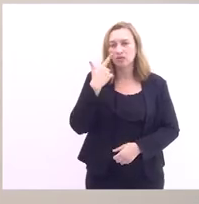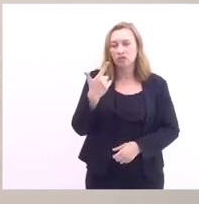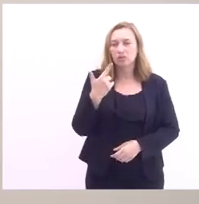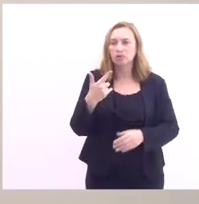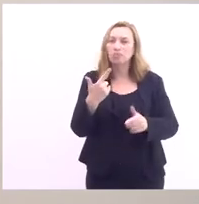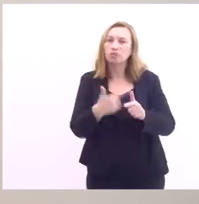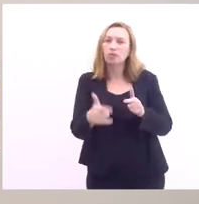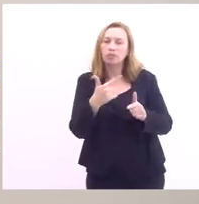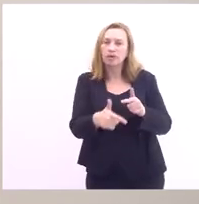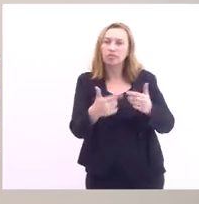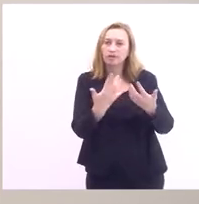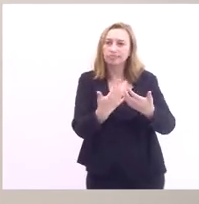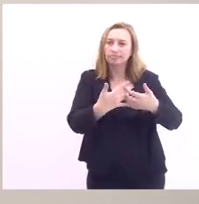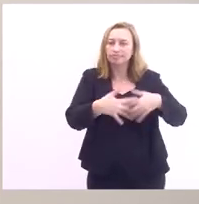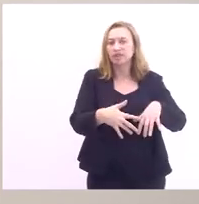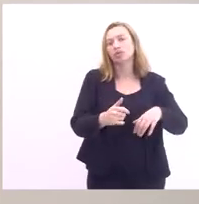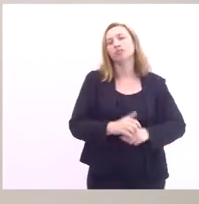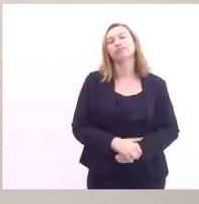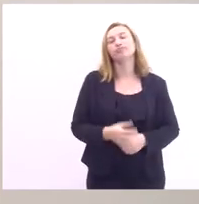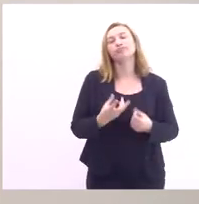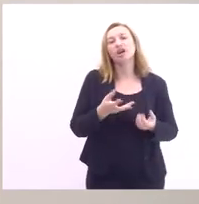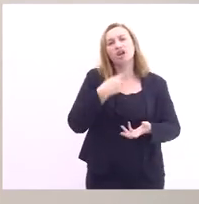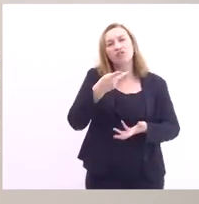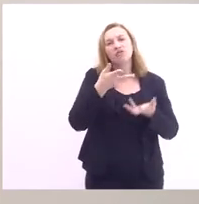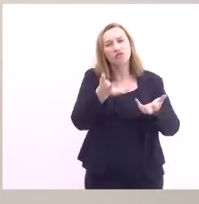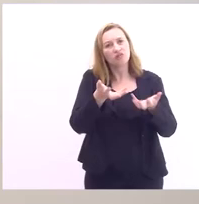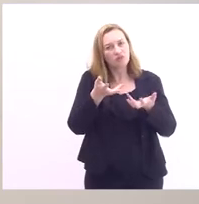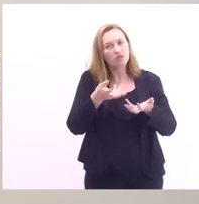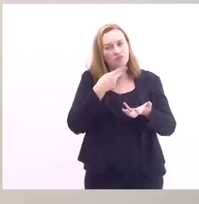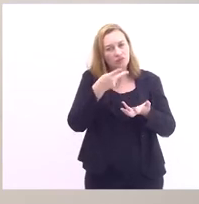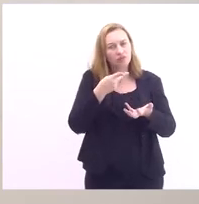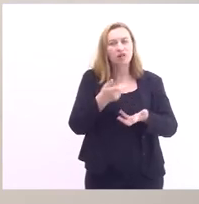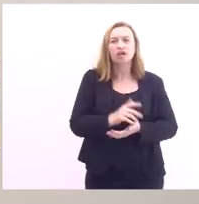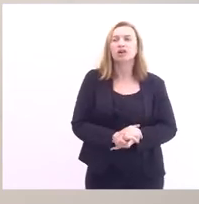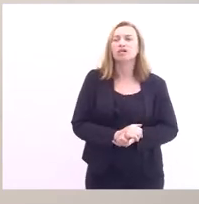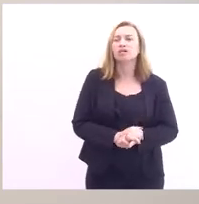Petrópolis. Quero dizer que